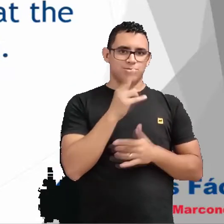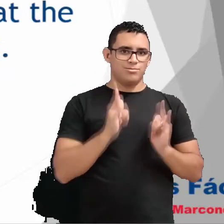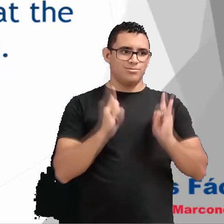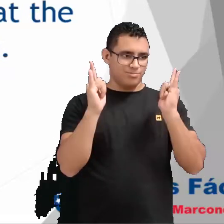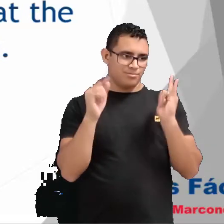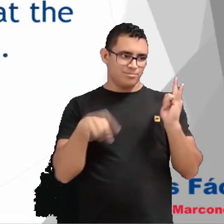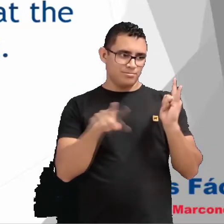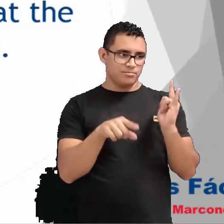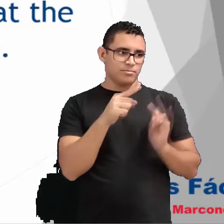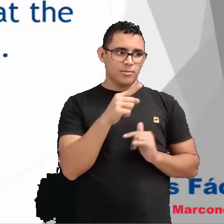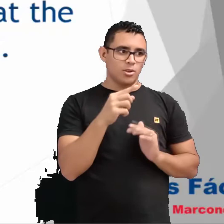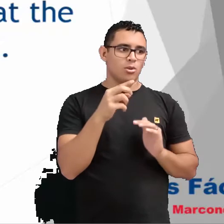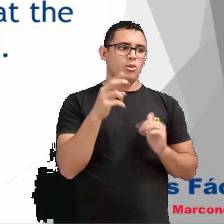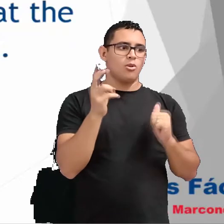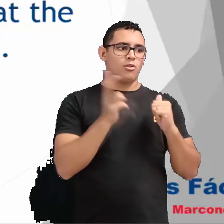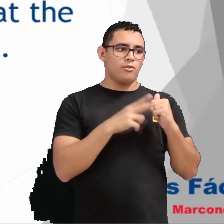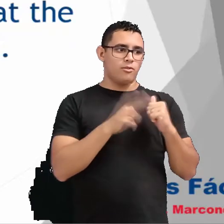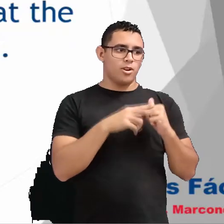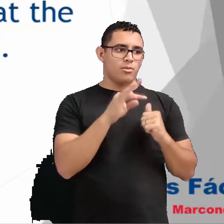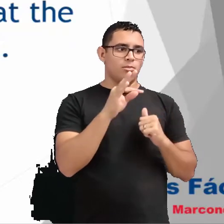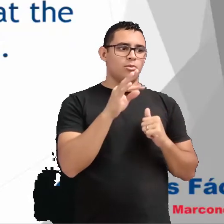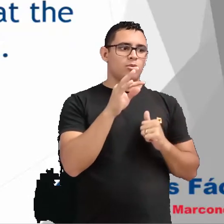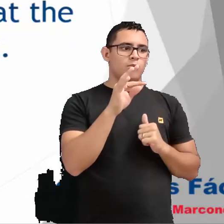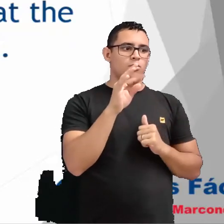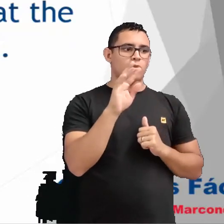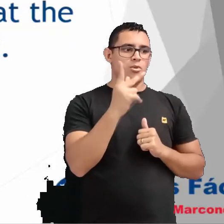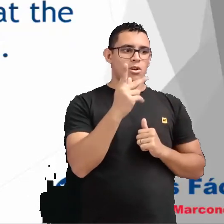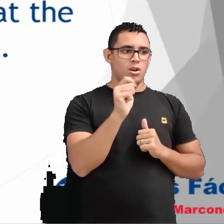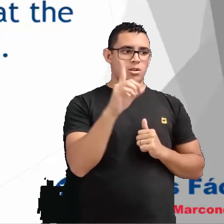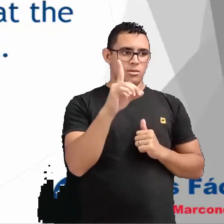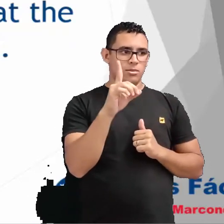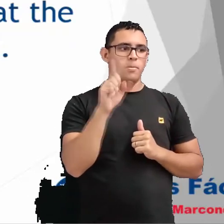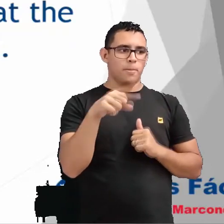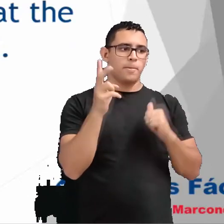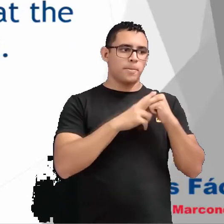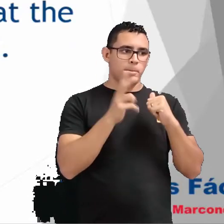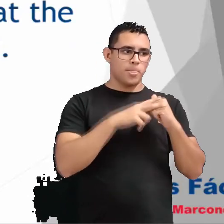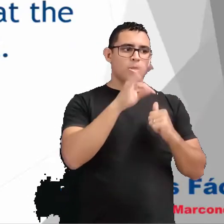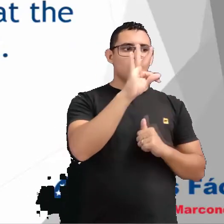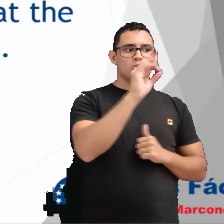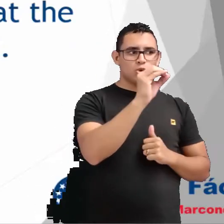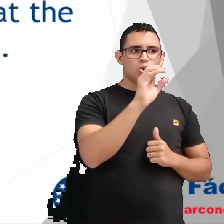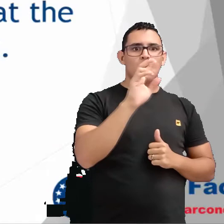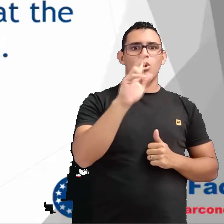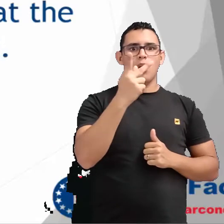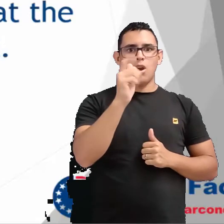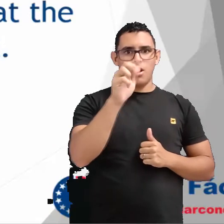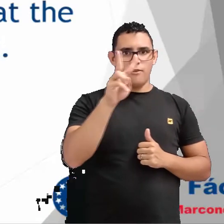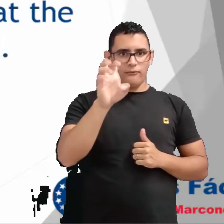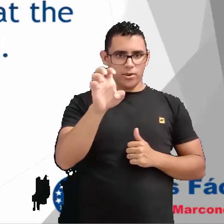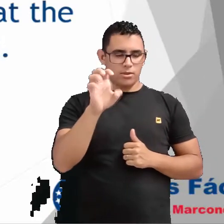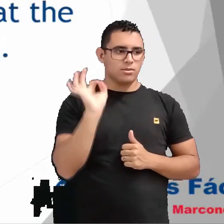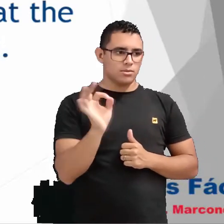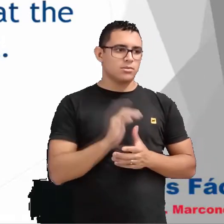o verbo had é o passado do verbo to have, né? Então, a conjugação do have no passado, I had, you